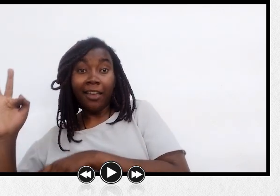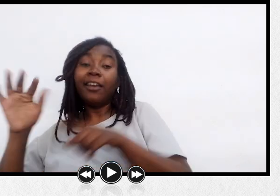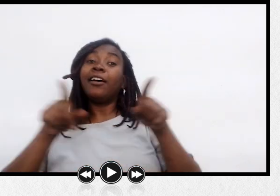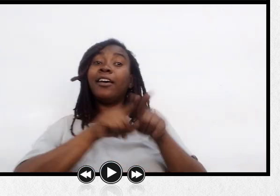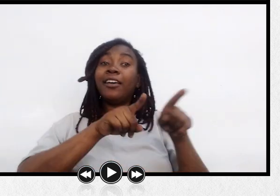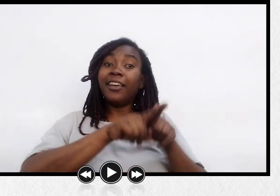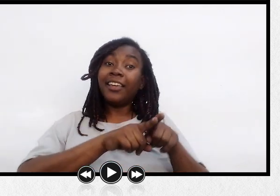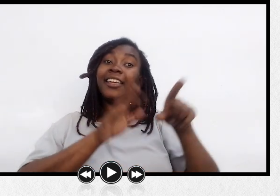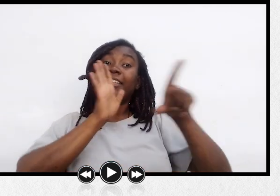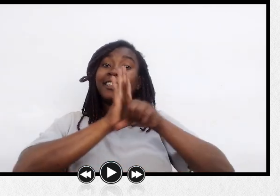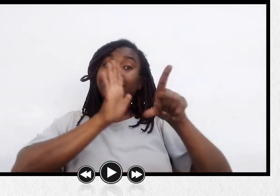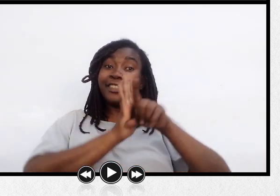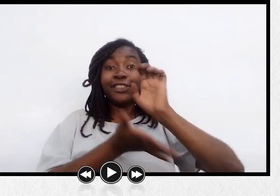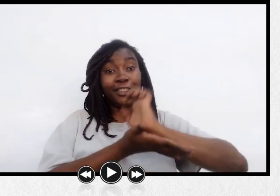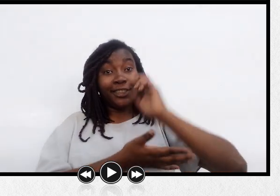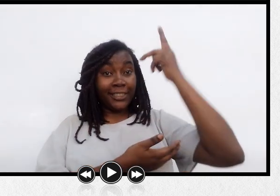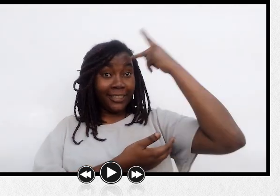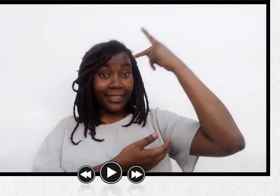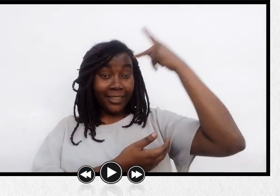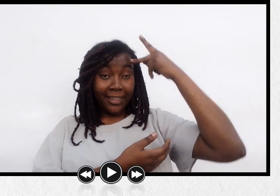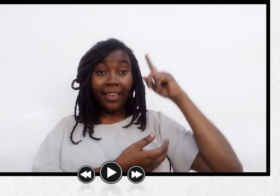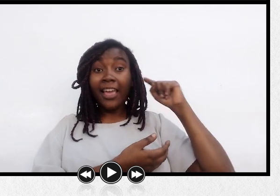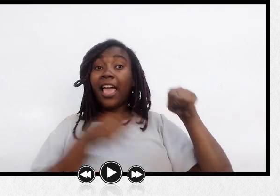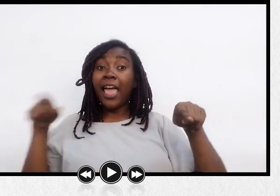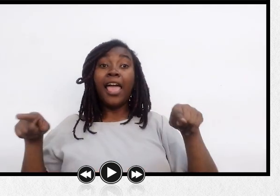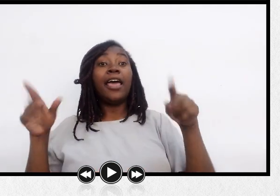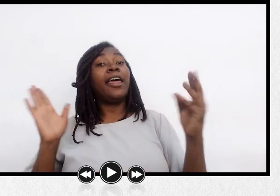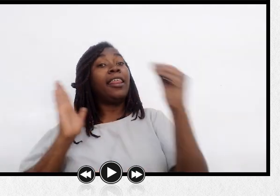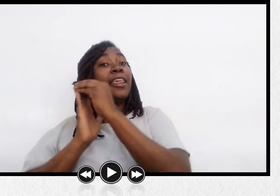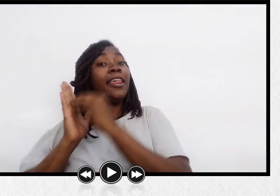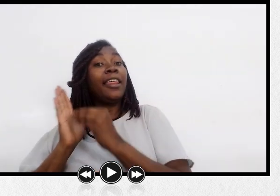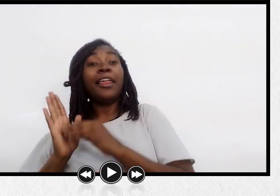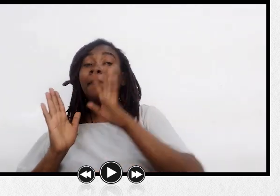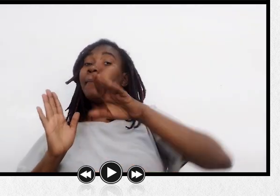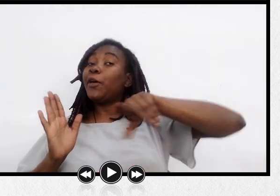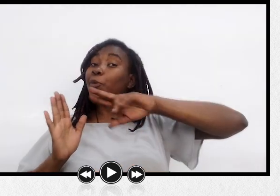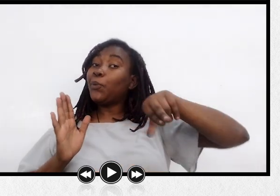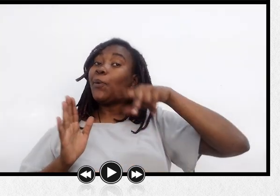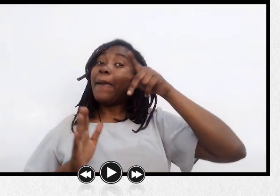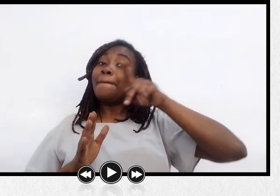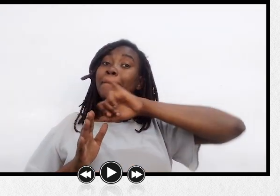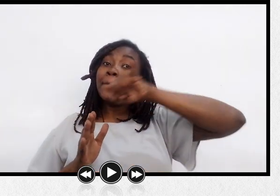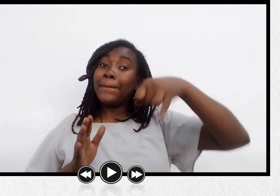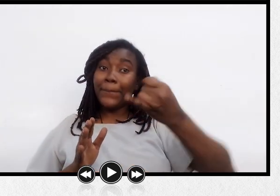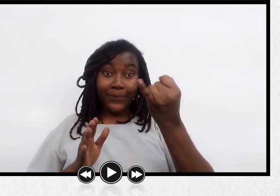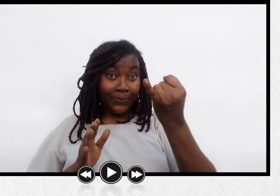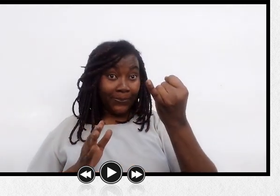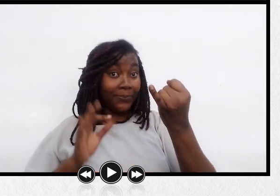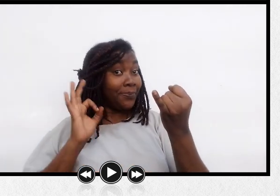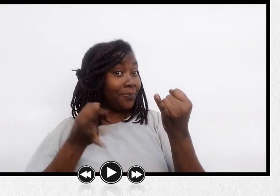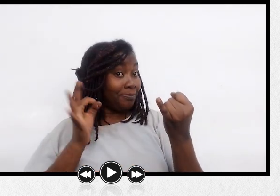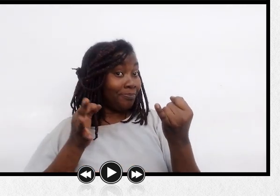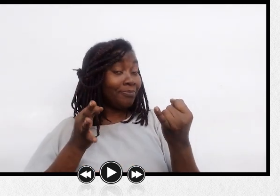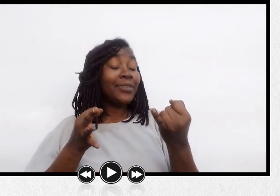na legislação do Estado de São Paulo. Eles estão previstos, mas eles não são pessoas jurídicas, certo?